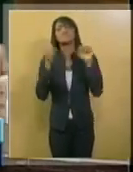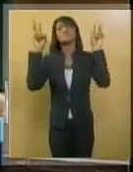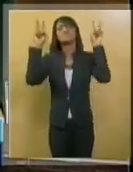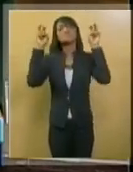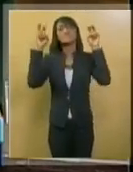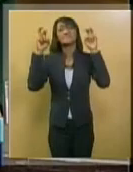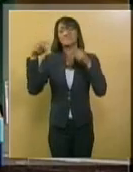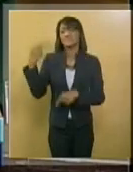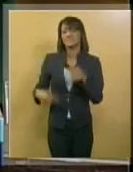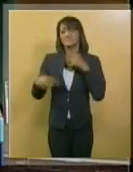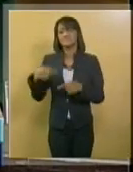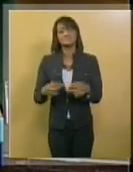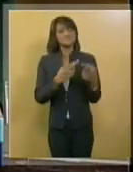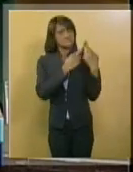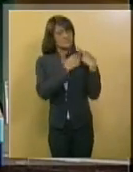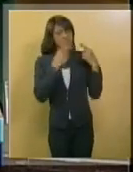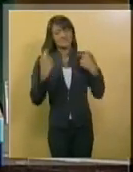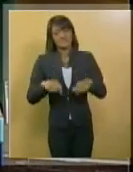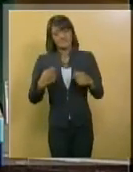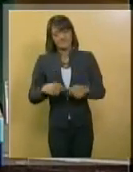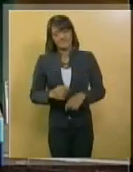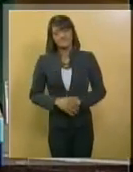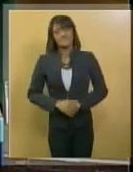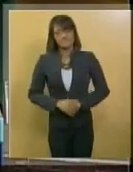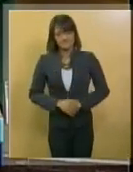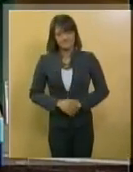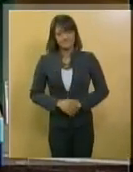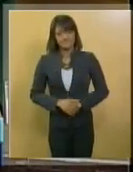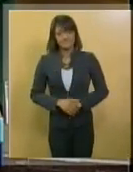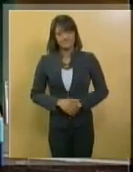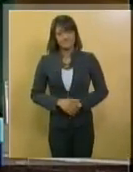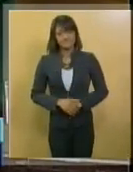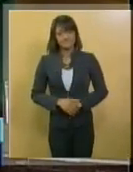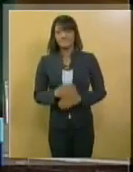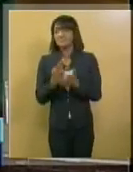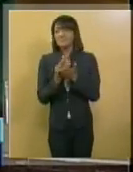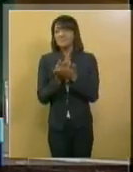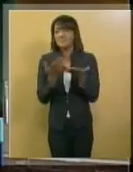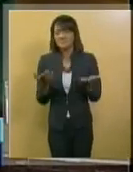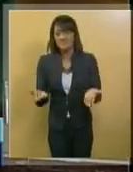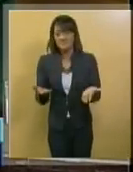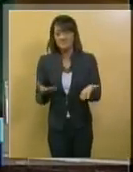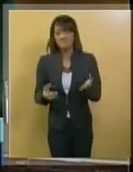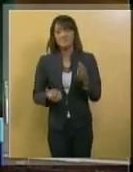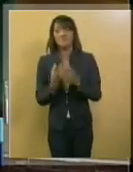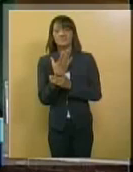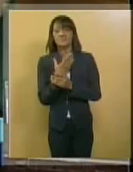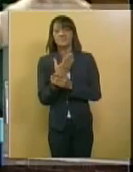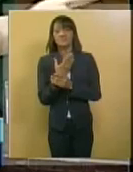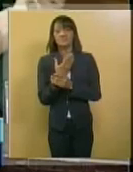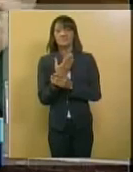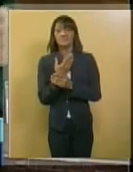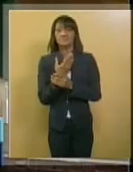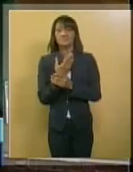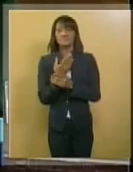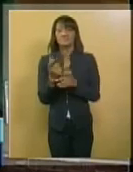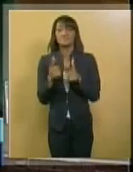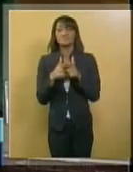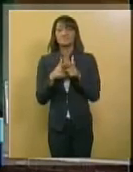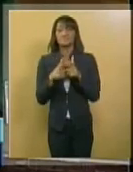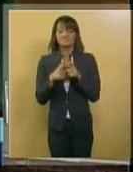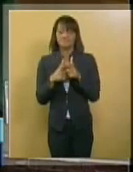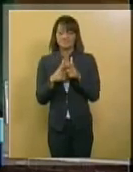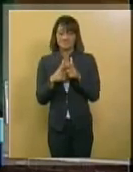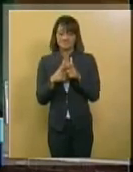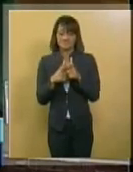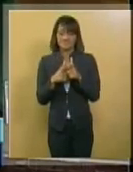Precisamos discutir isso com responsabilidade, senhores. Esse equívoco gera ônus para a saúde pública estadual